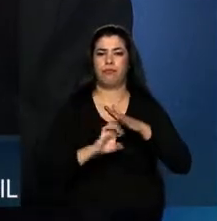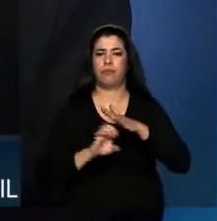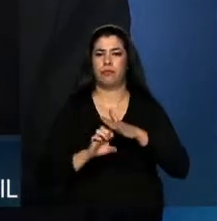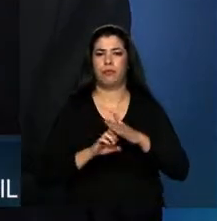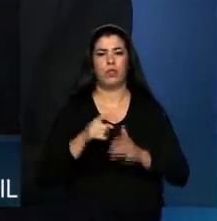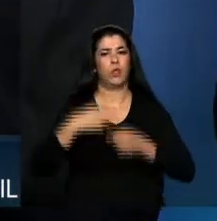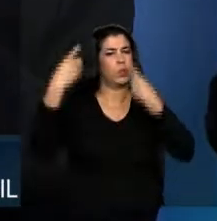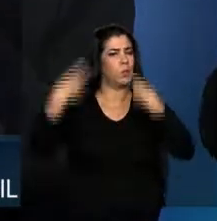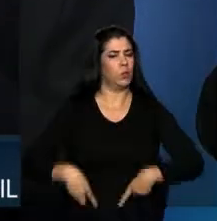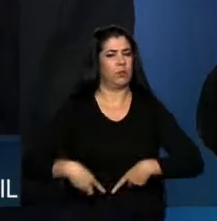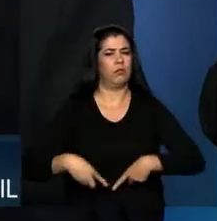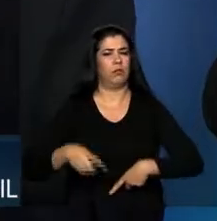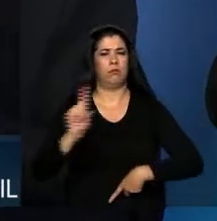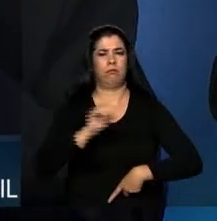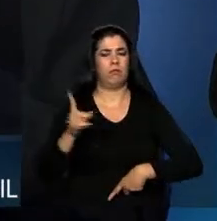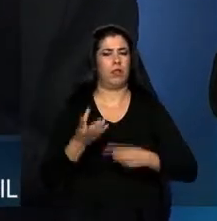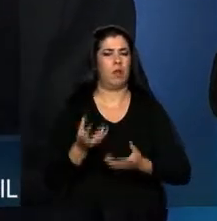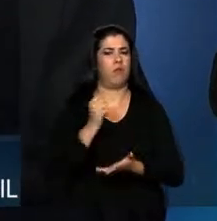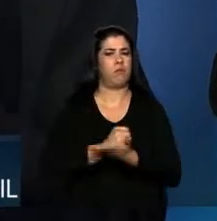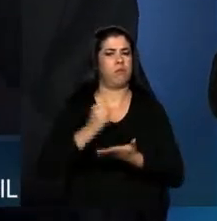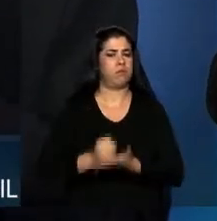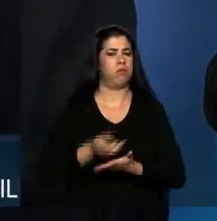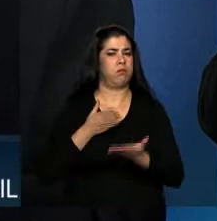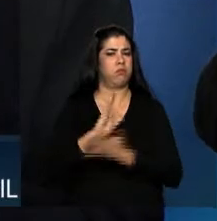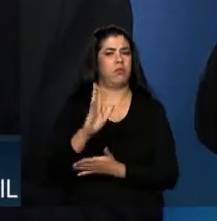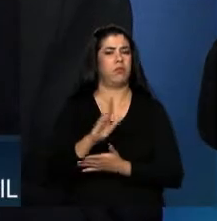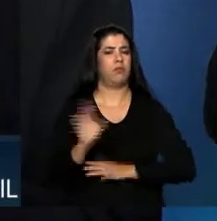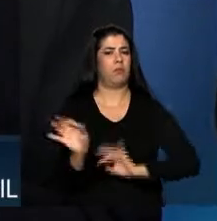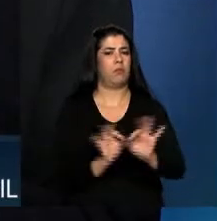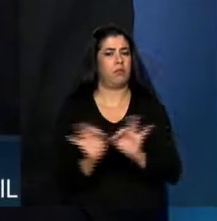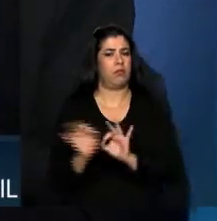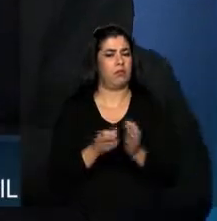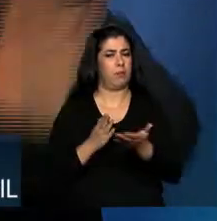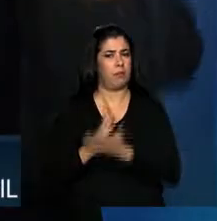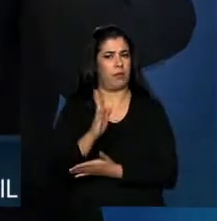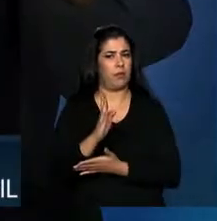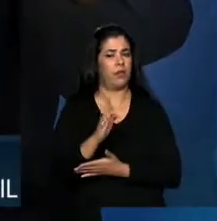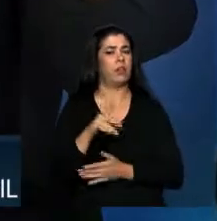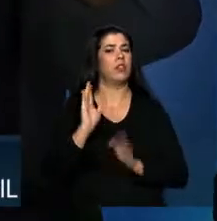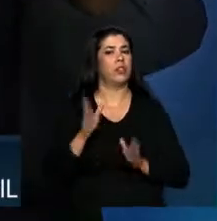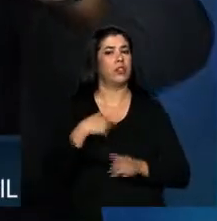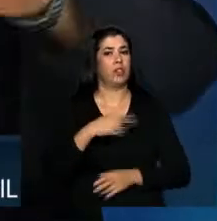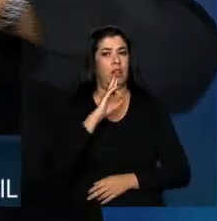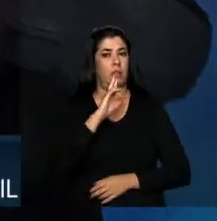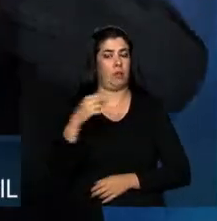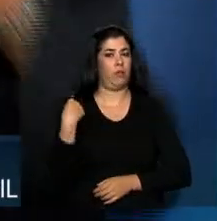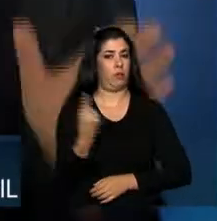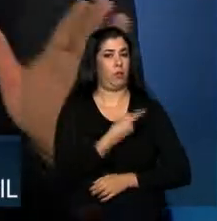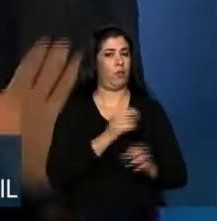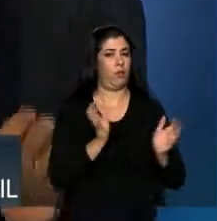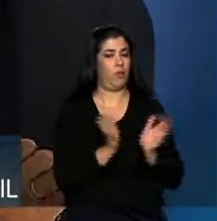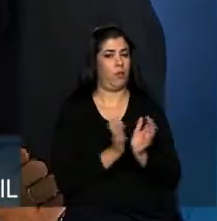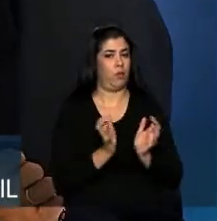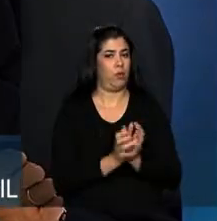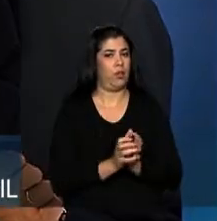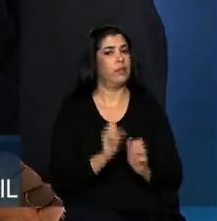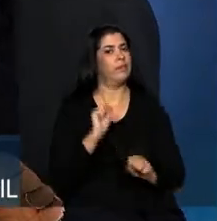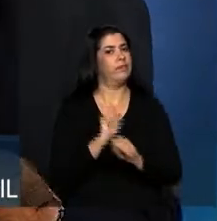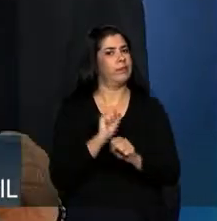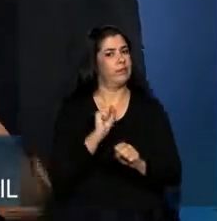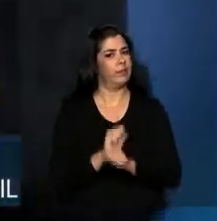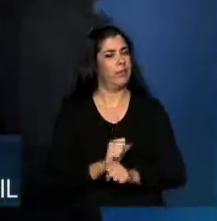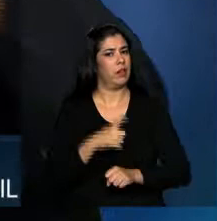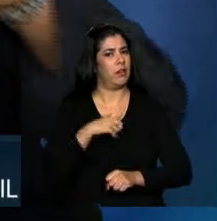dessa forma que seja regulamentado esse projeto da terceirização, e já dissemos que eu espero que isso seja